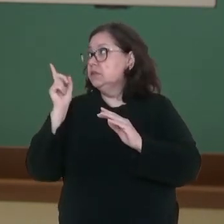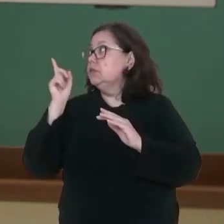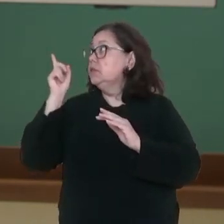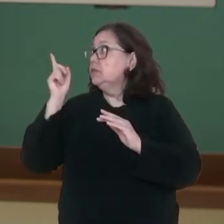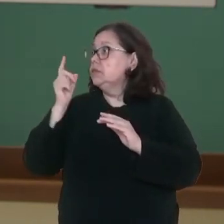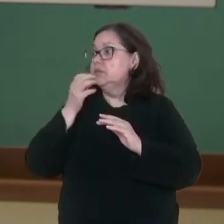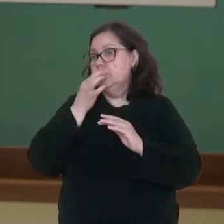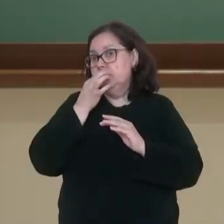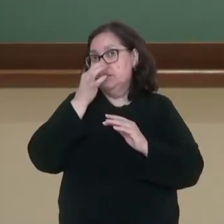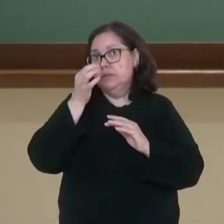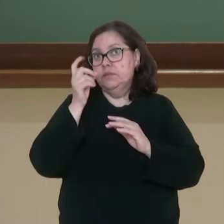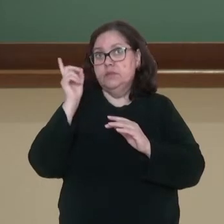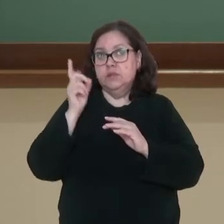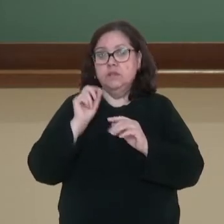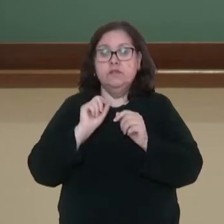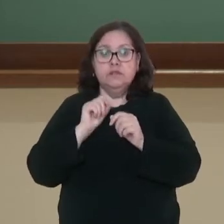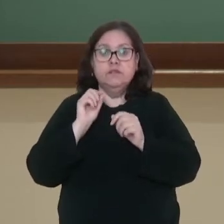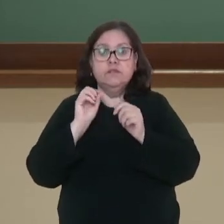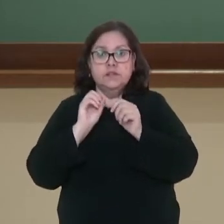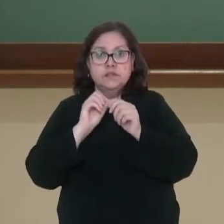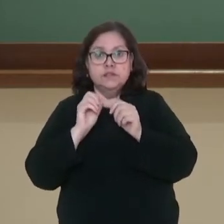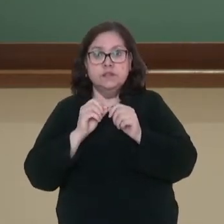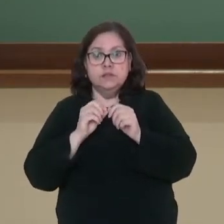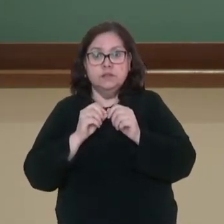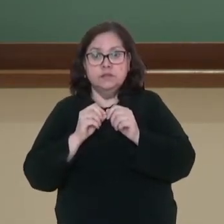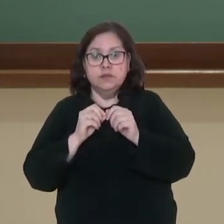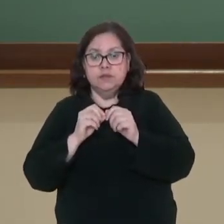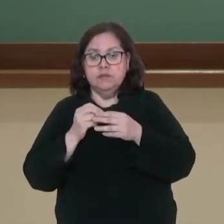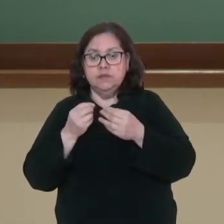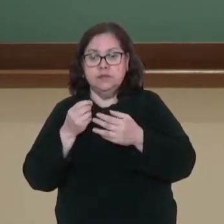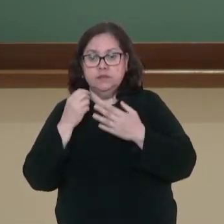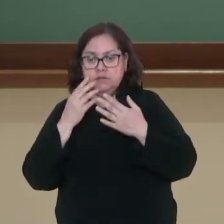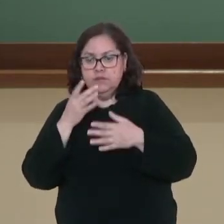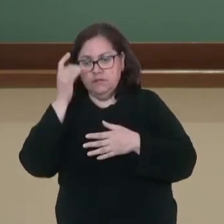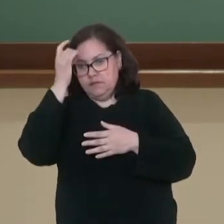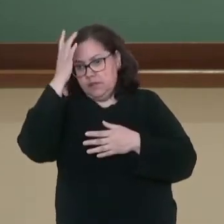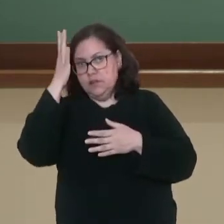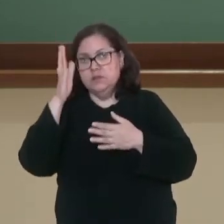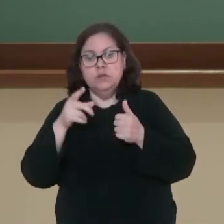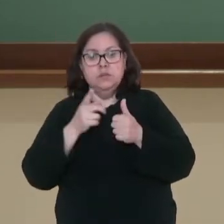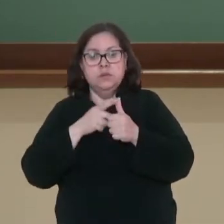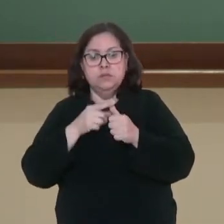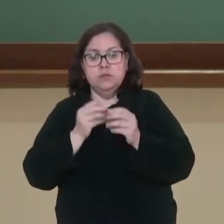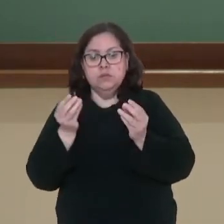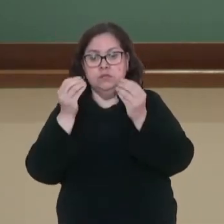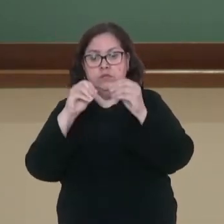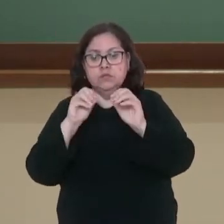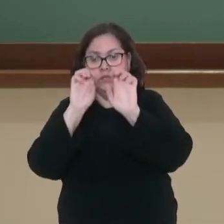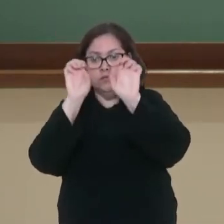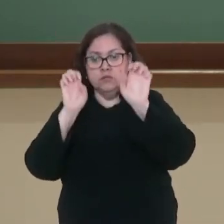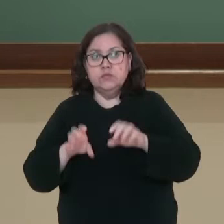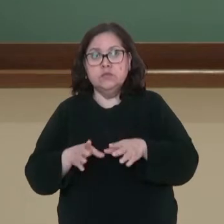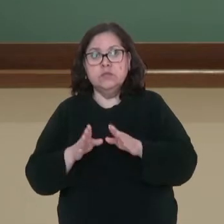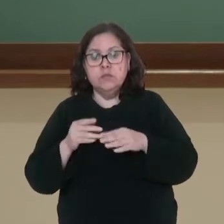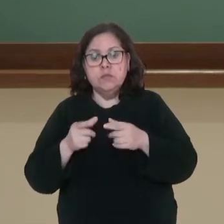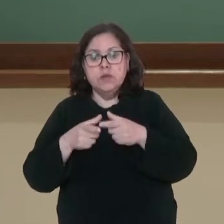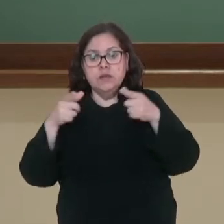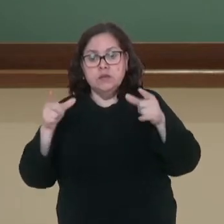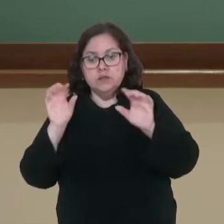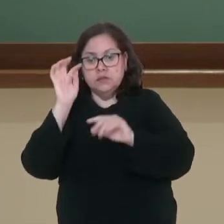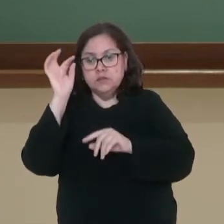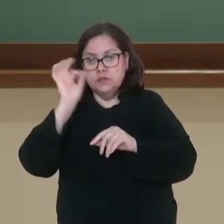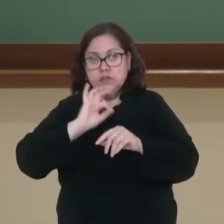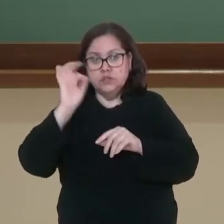lá a dica para você conseguir fazer isso com maior propriedade. Primeiro, colocar no esquema os genes com as maiores taxas